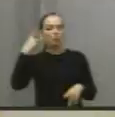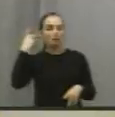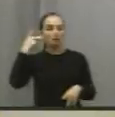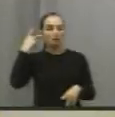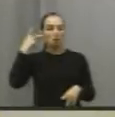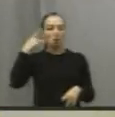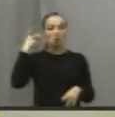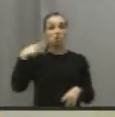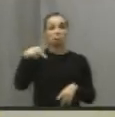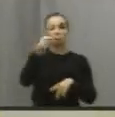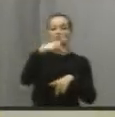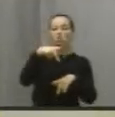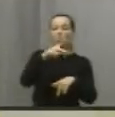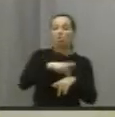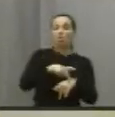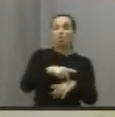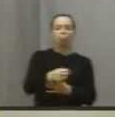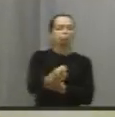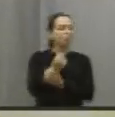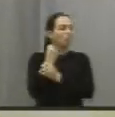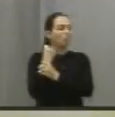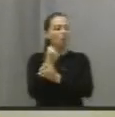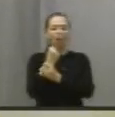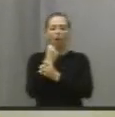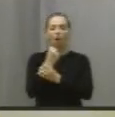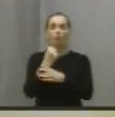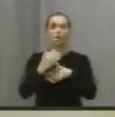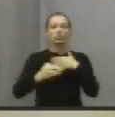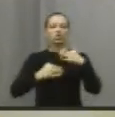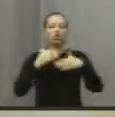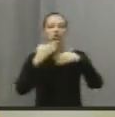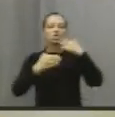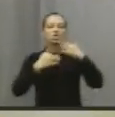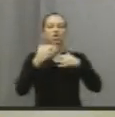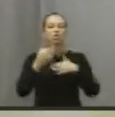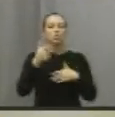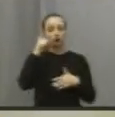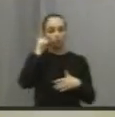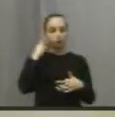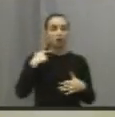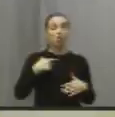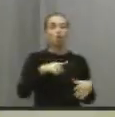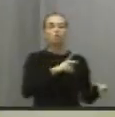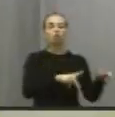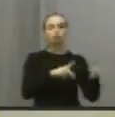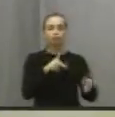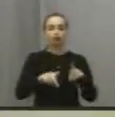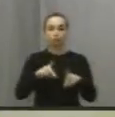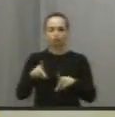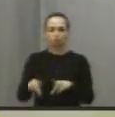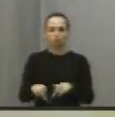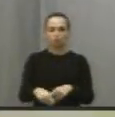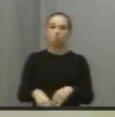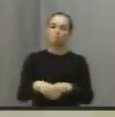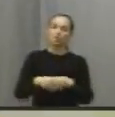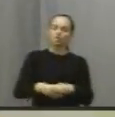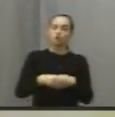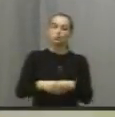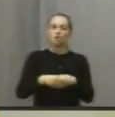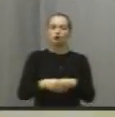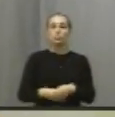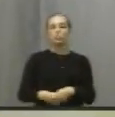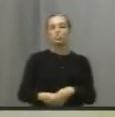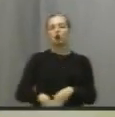defende a sua soberania, os interesses do seu povo. Então, fica aqui nossos parabéns à intervenção